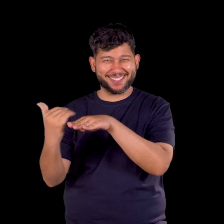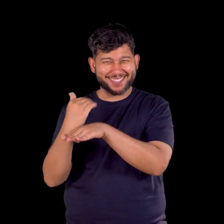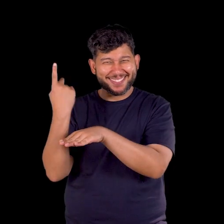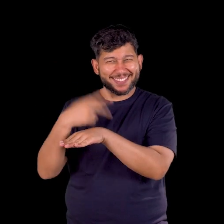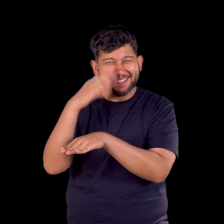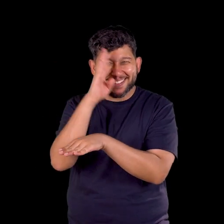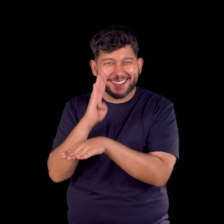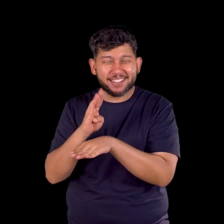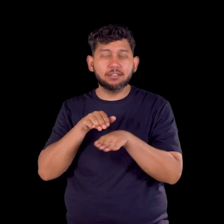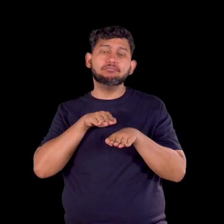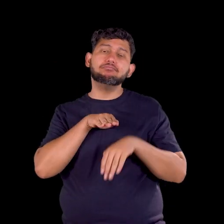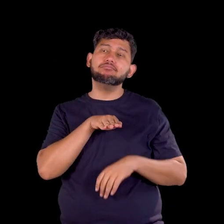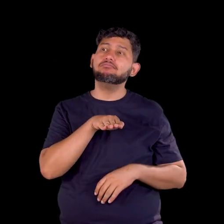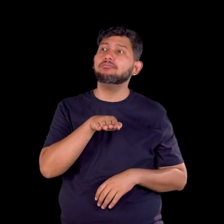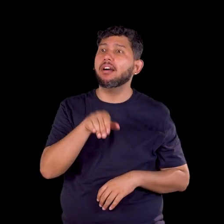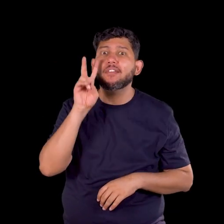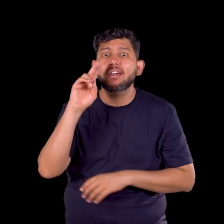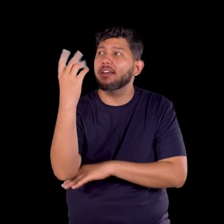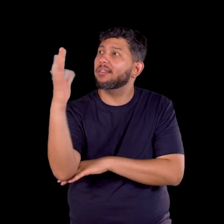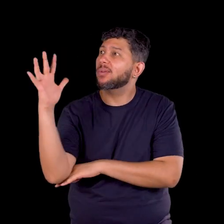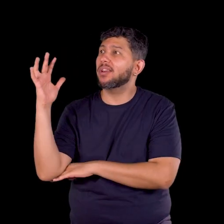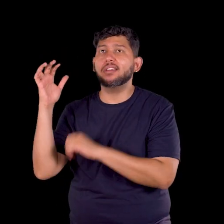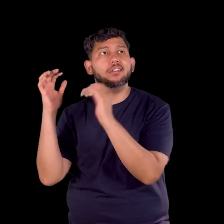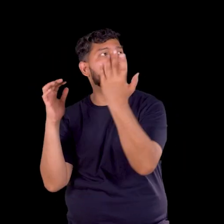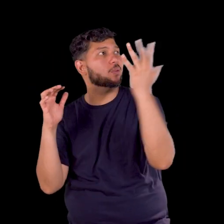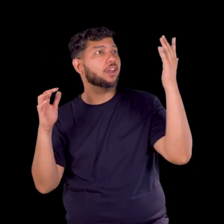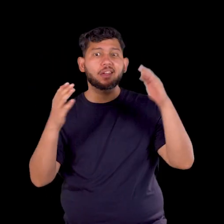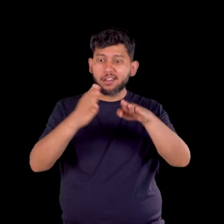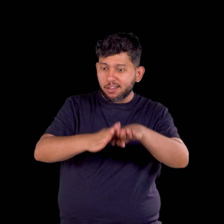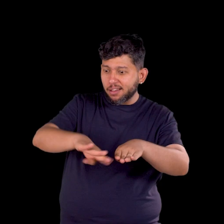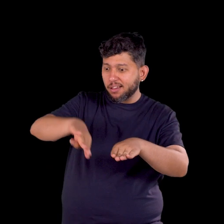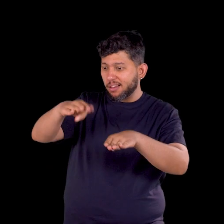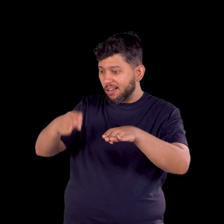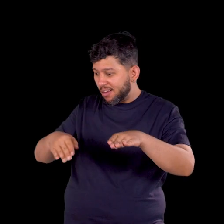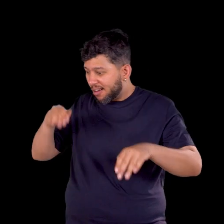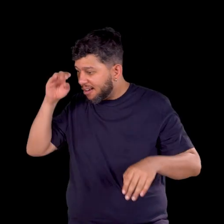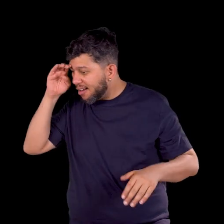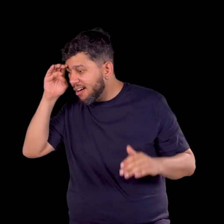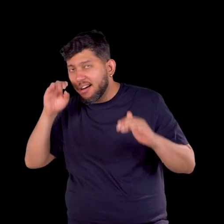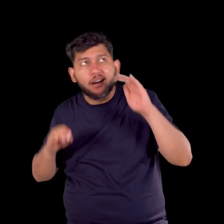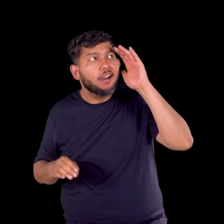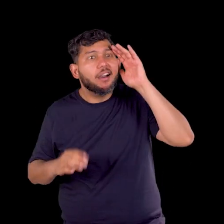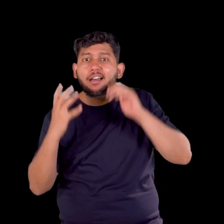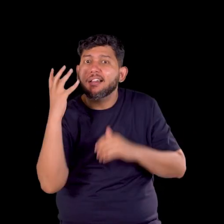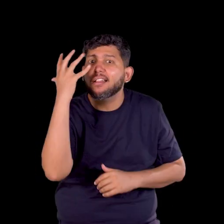meio a belos cenários naturais e paisagens que por si só justificam a viagem. Nossa imponente Serra do